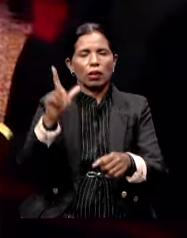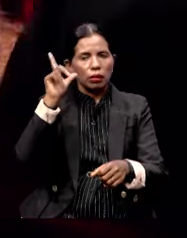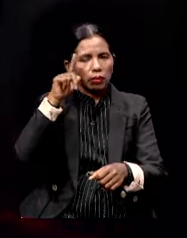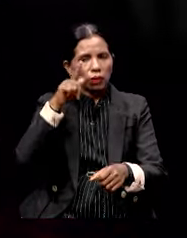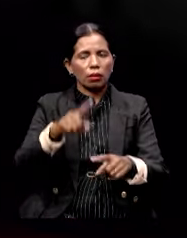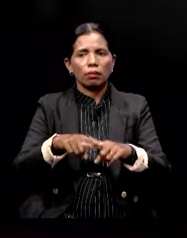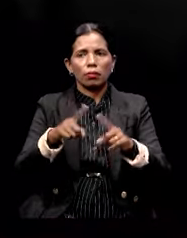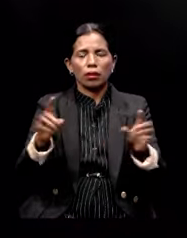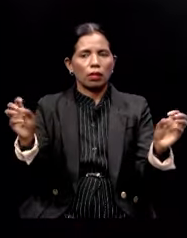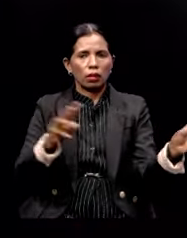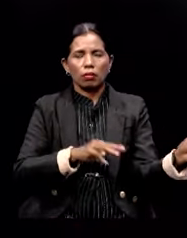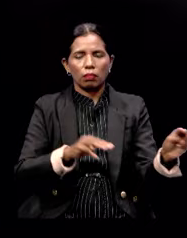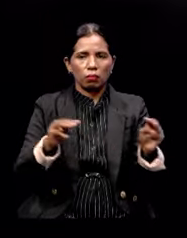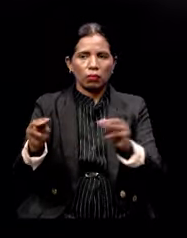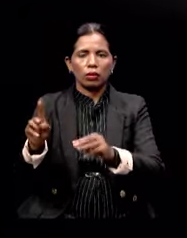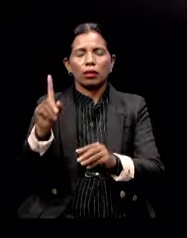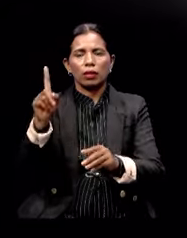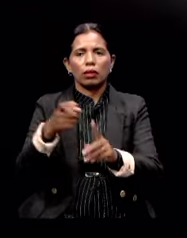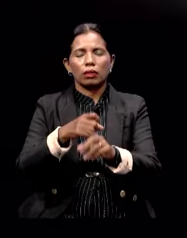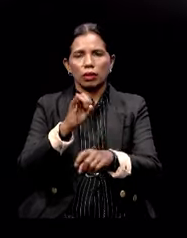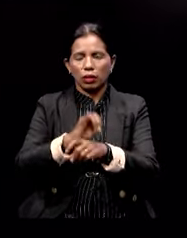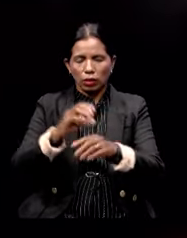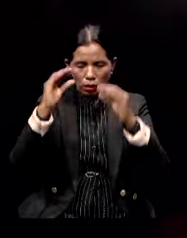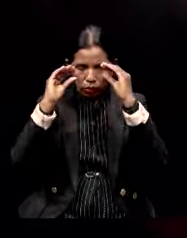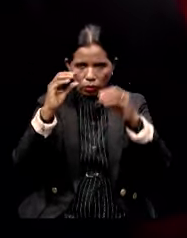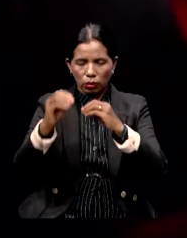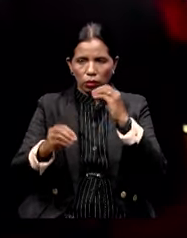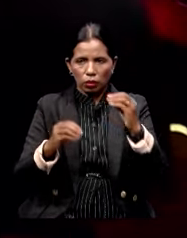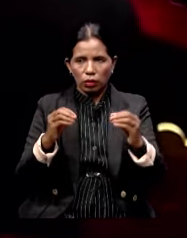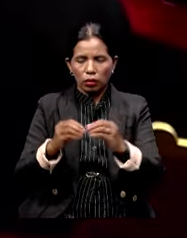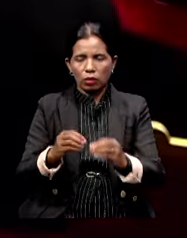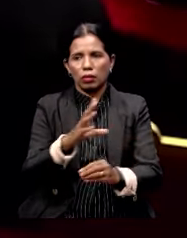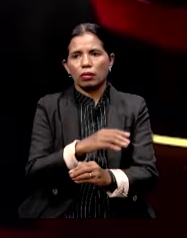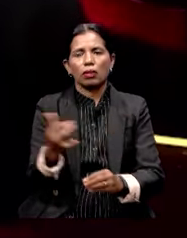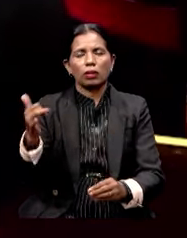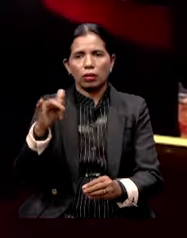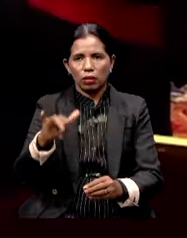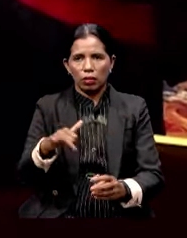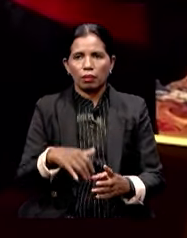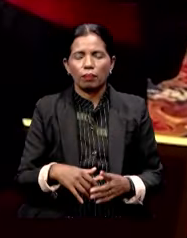mai be la muda parte ida husi igreja ne hanorin konaba assunto moral sirane.